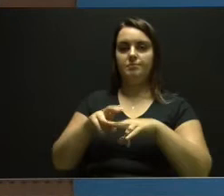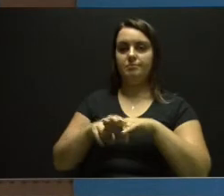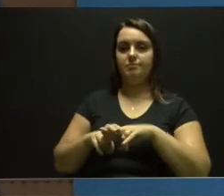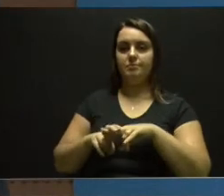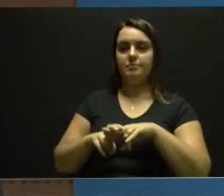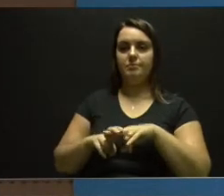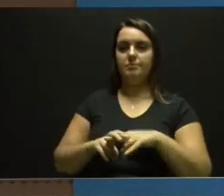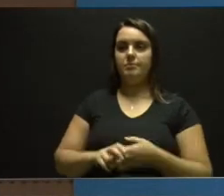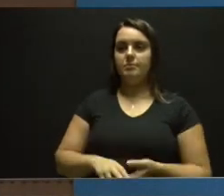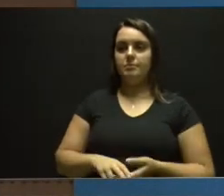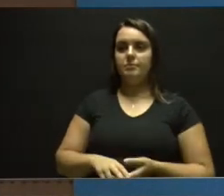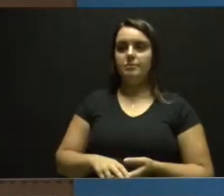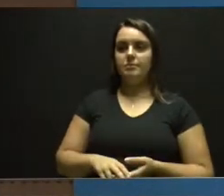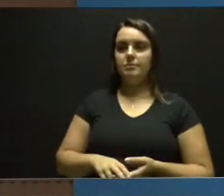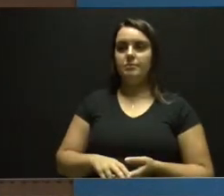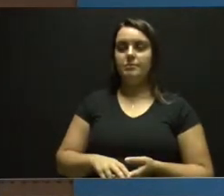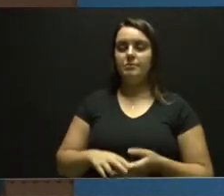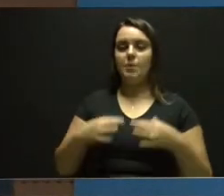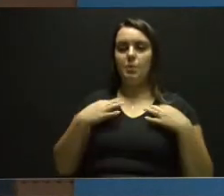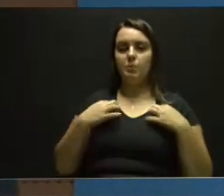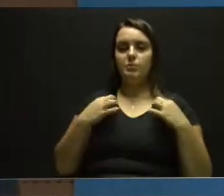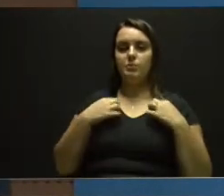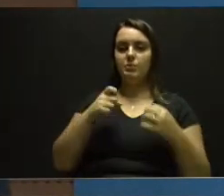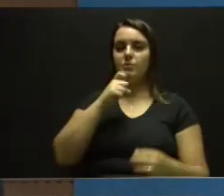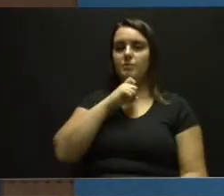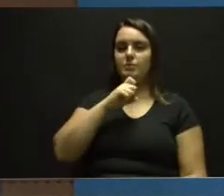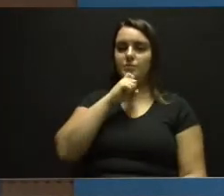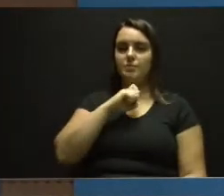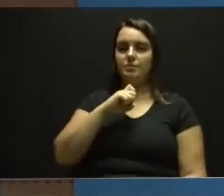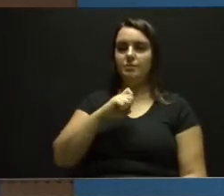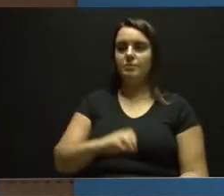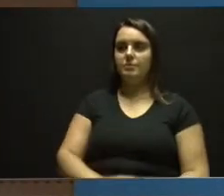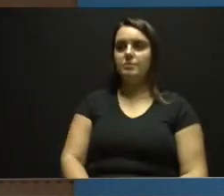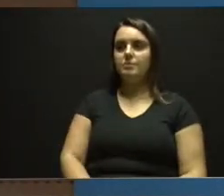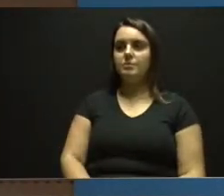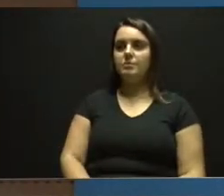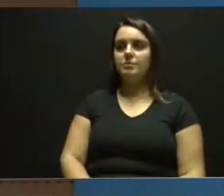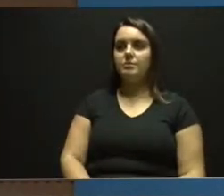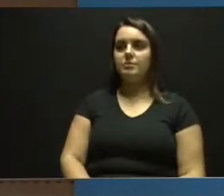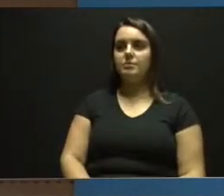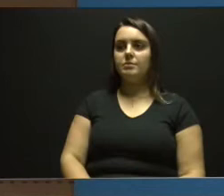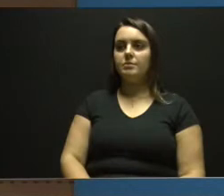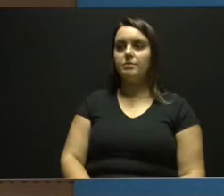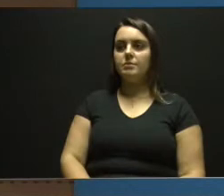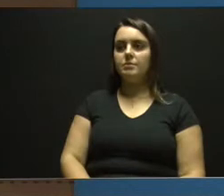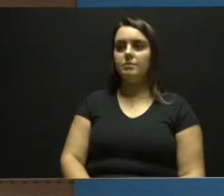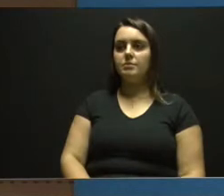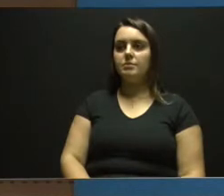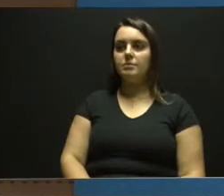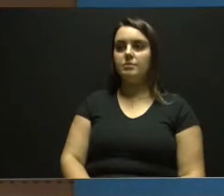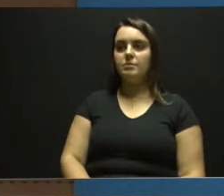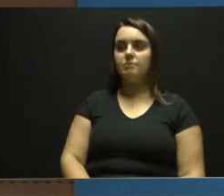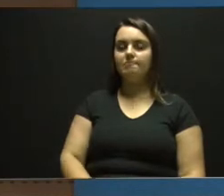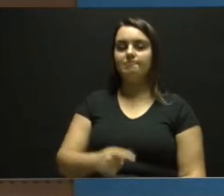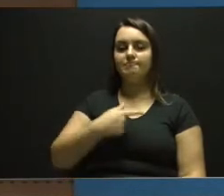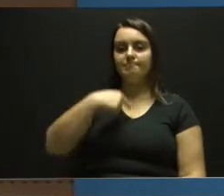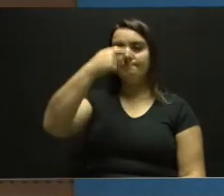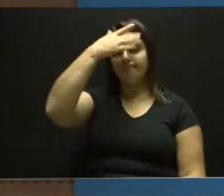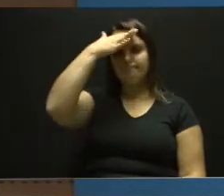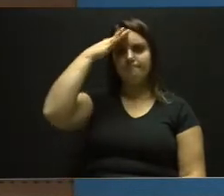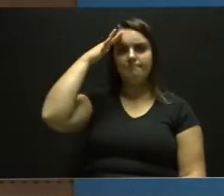quadriculada 00 e batalhei muito